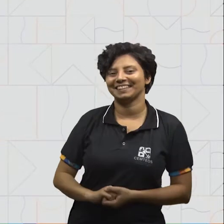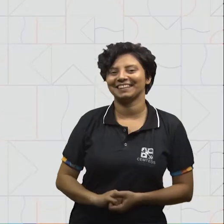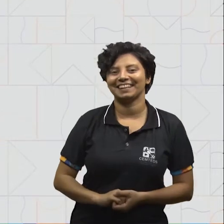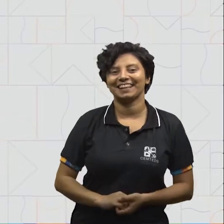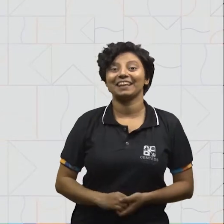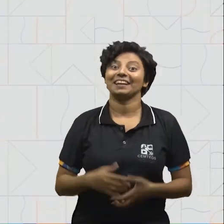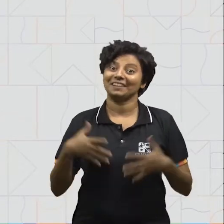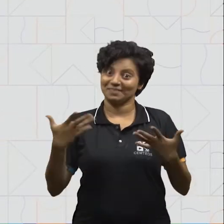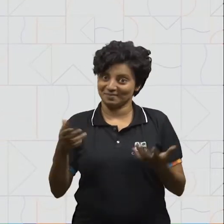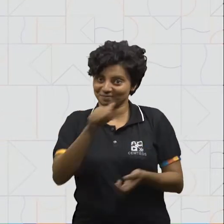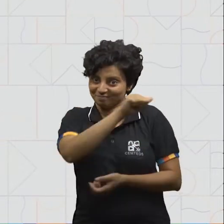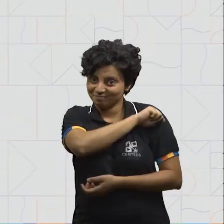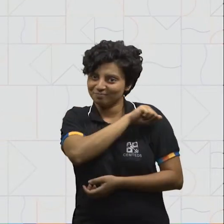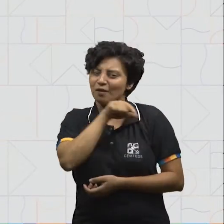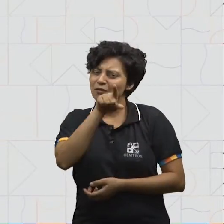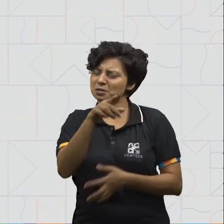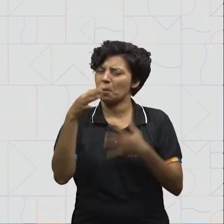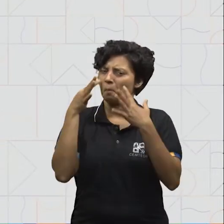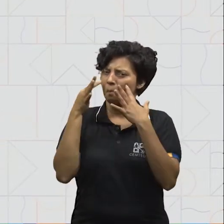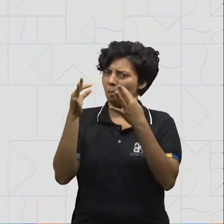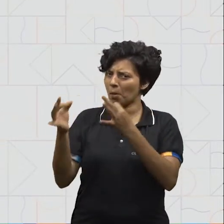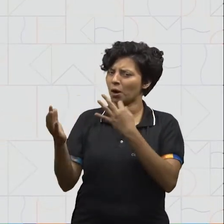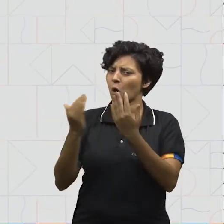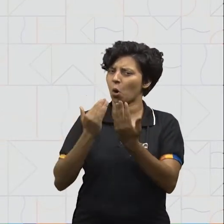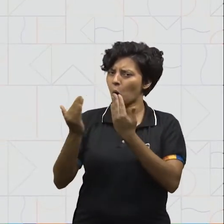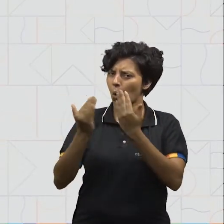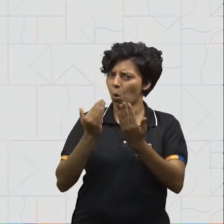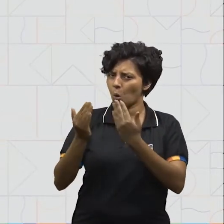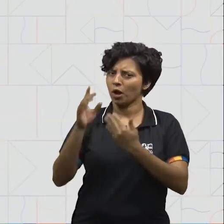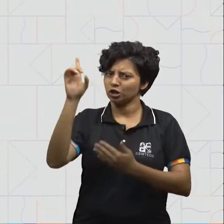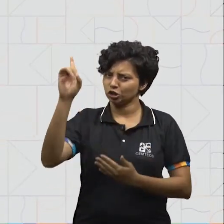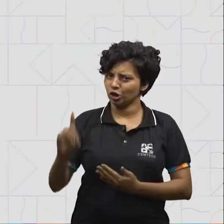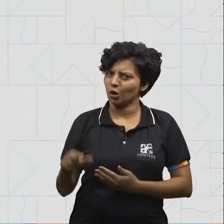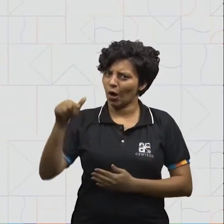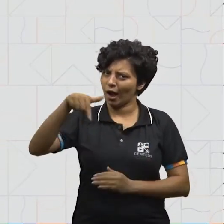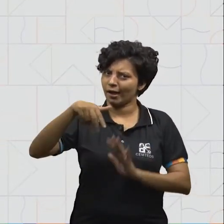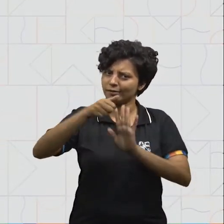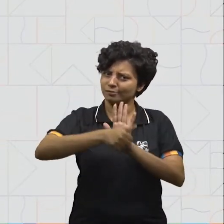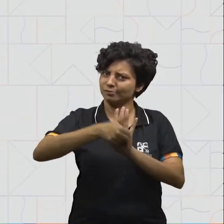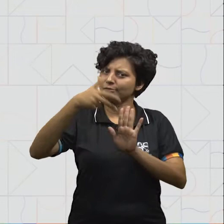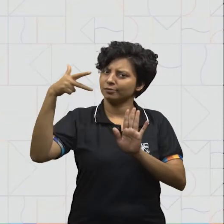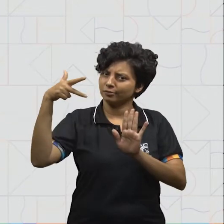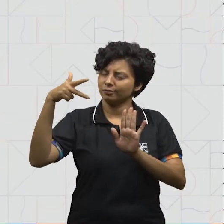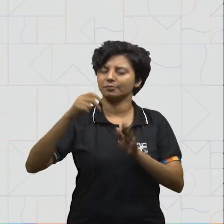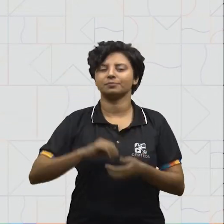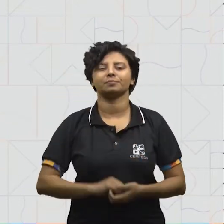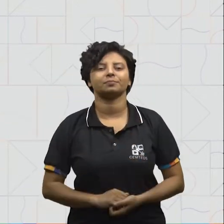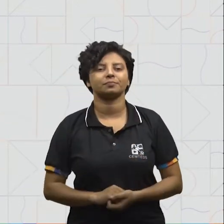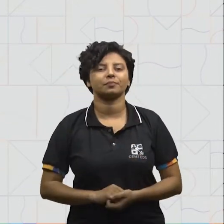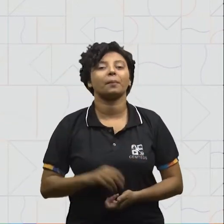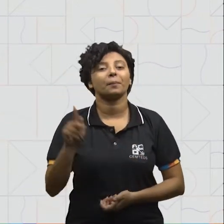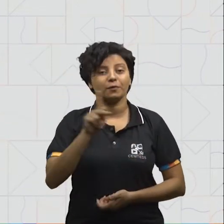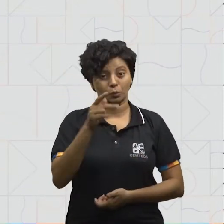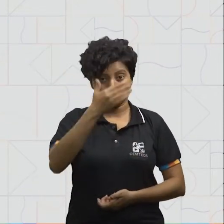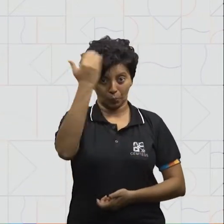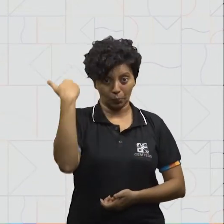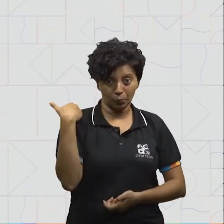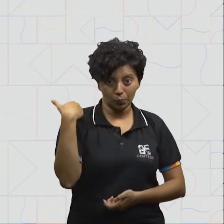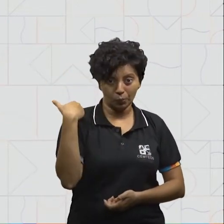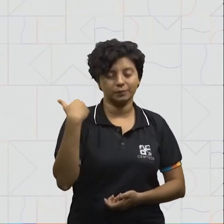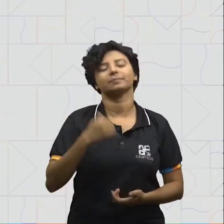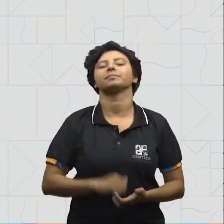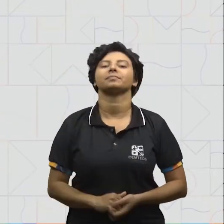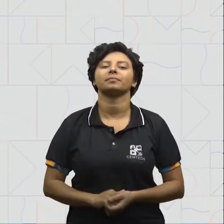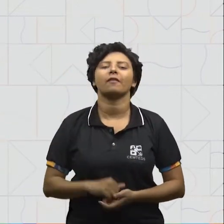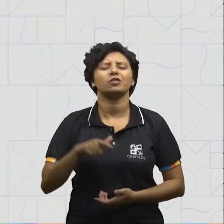Mônica. Querido aluno, você observou a minha conversa com a diretora do Centro de Mídias da CEMED, a professora